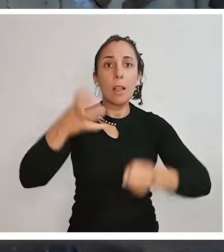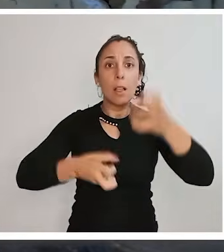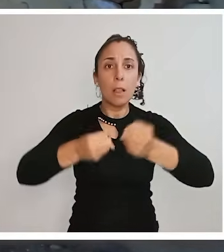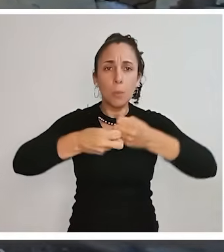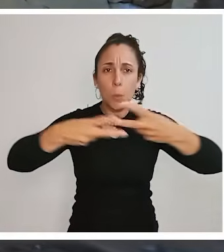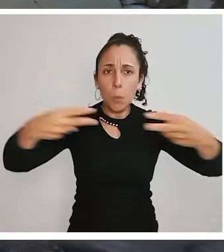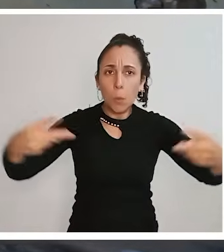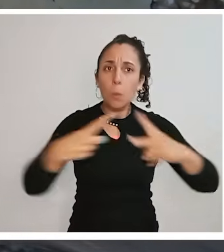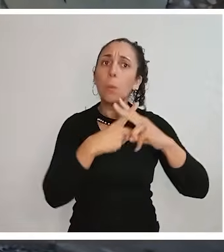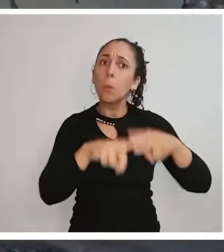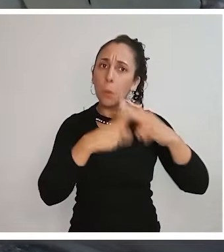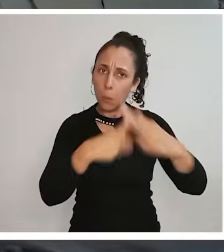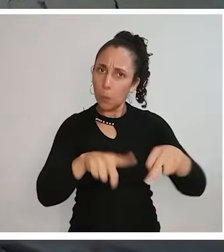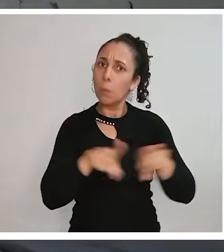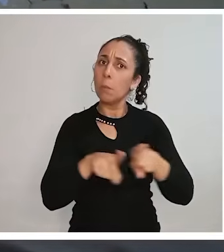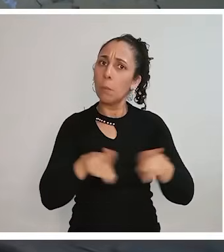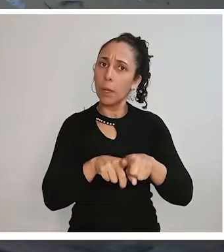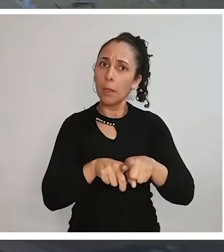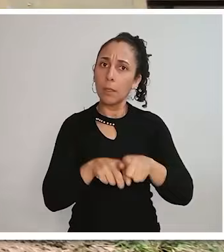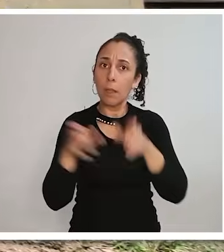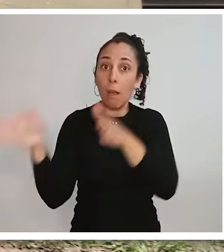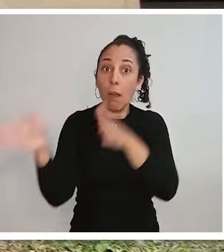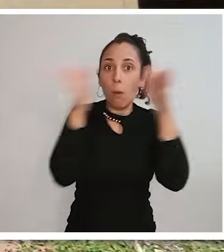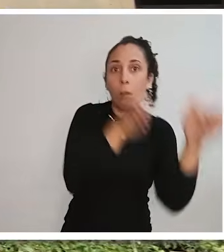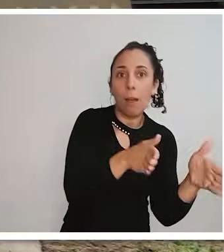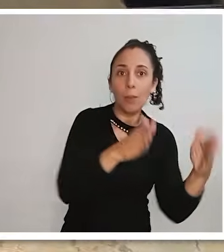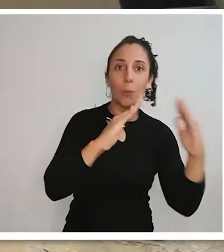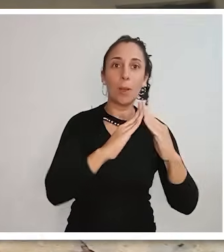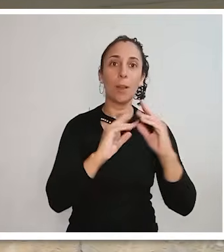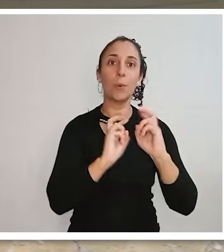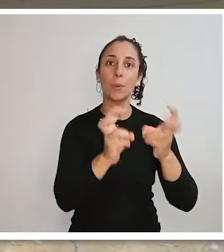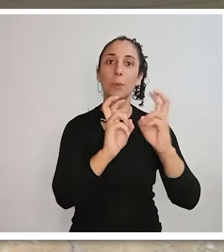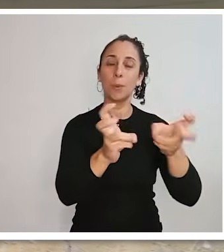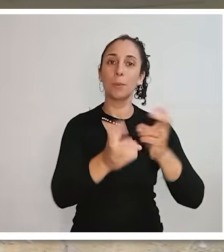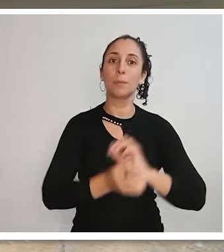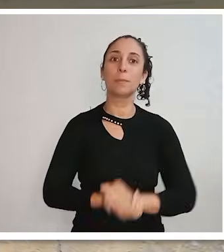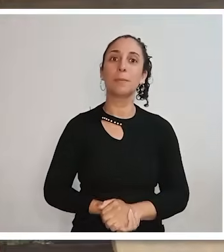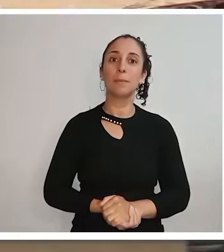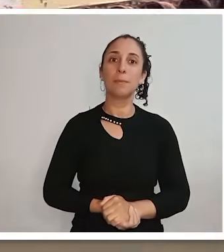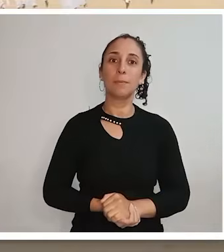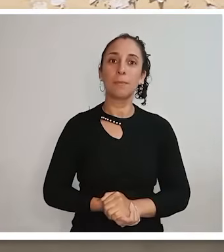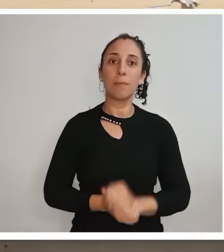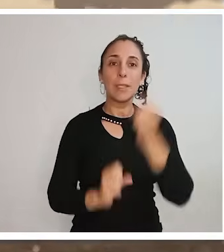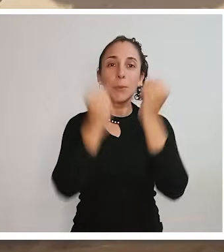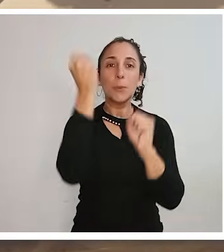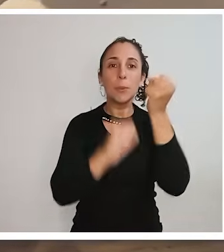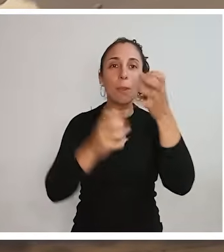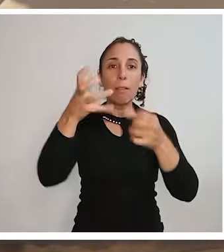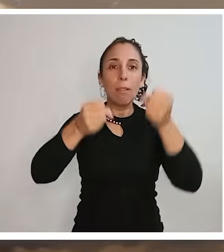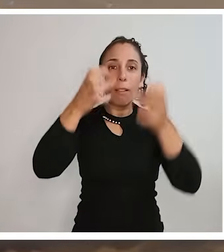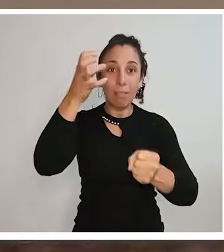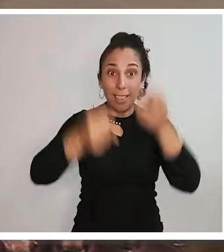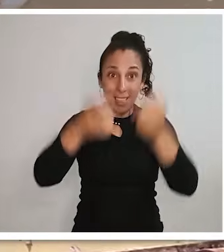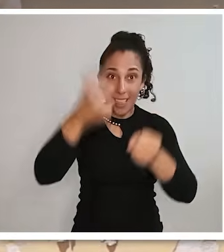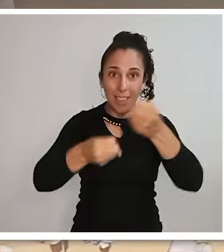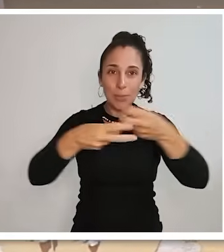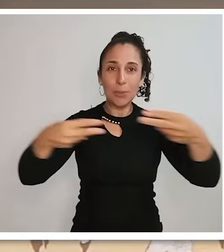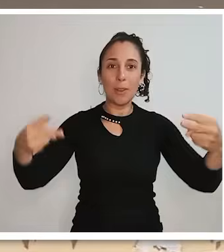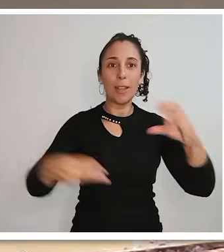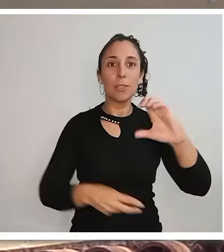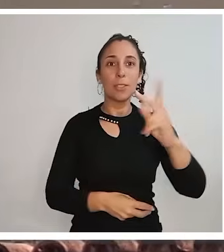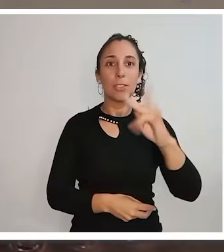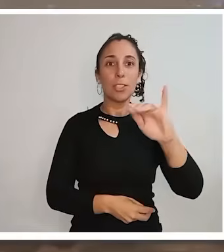laticínio Chiador volte a funcionar. Ele fica bem ao lado da estação. A indústria de laticínio Chiador.